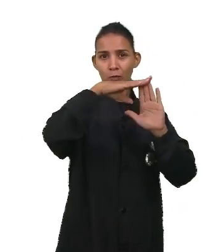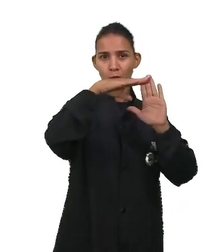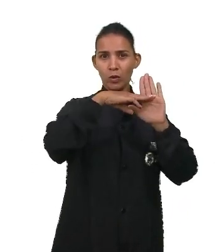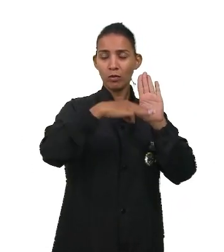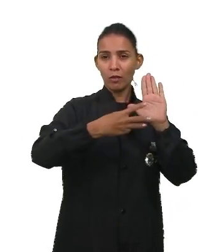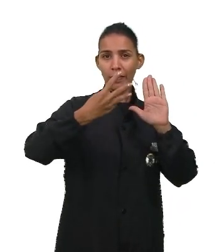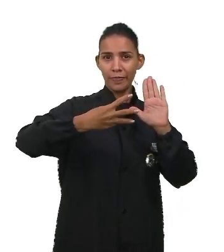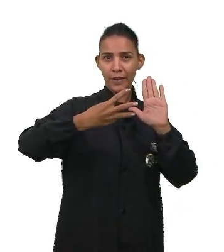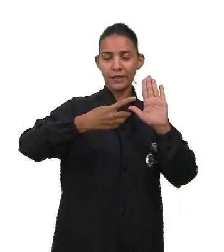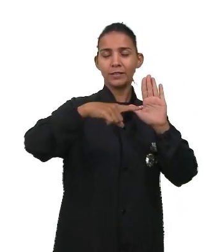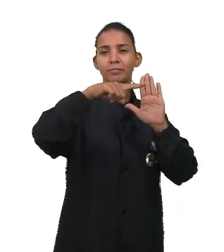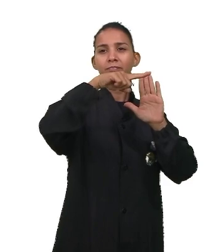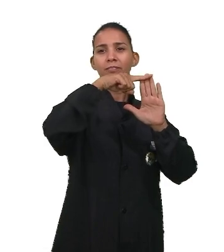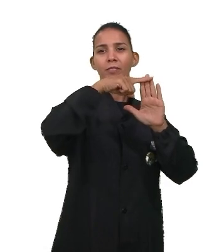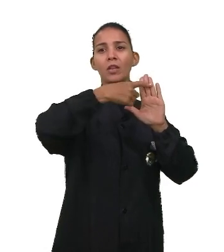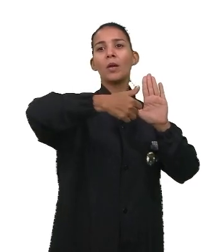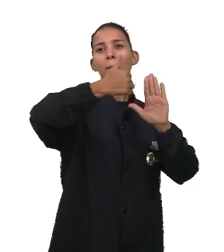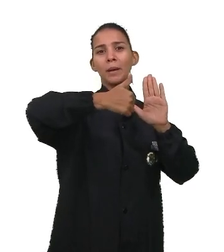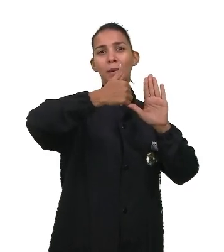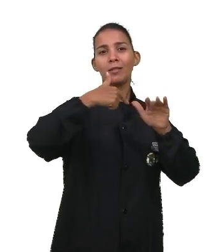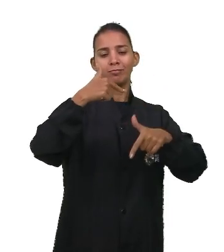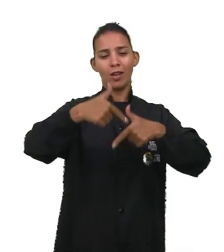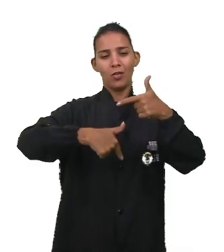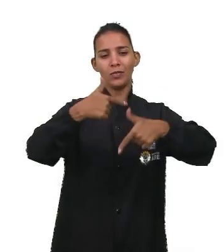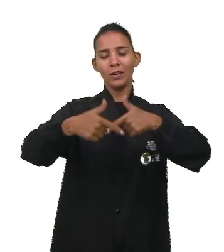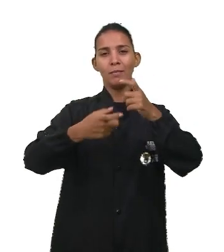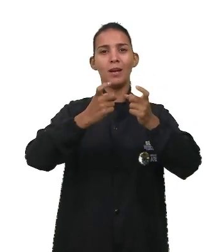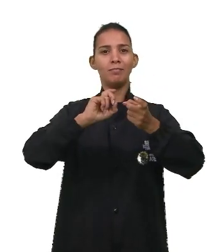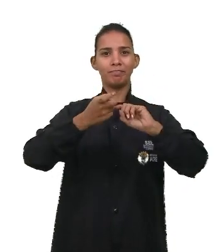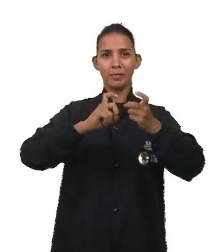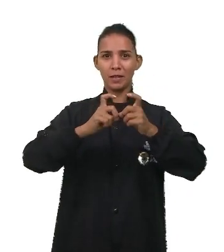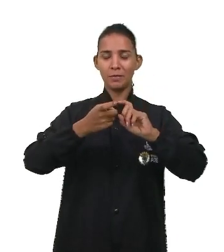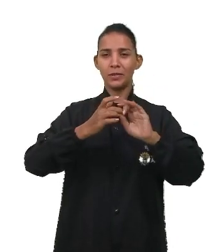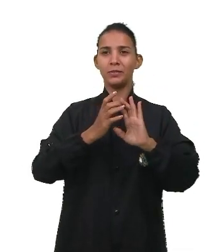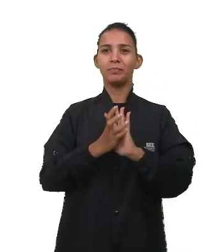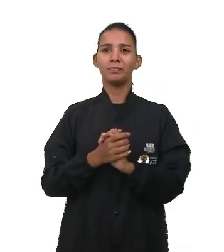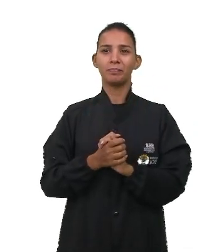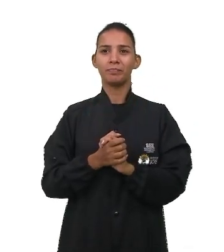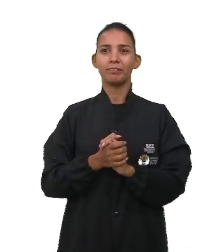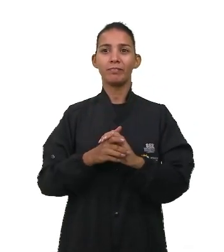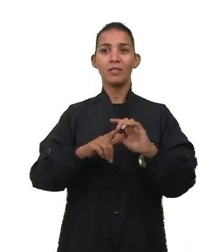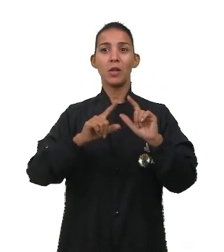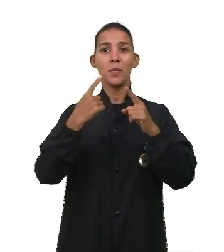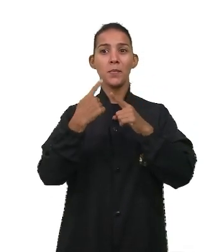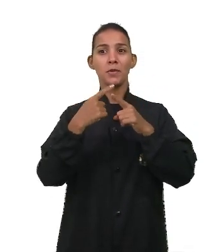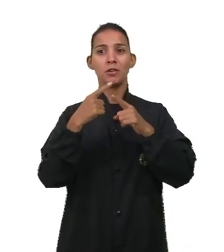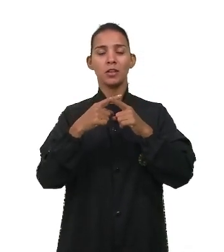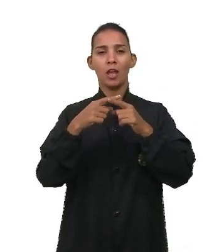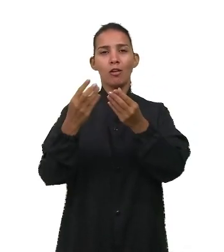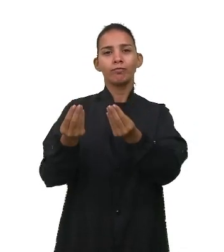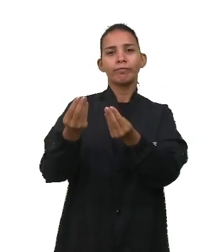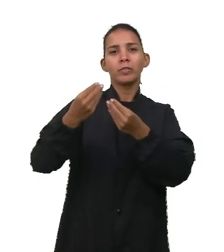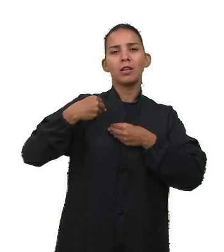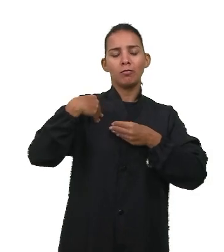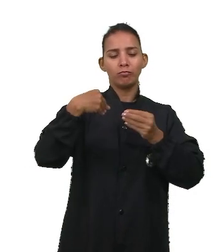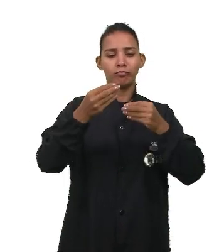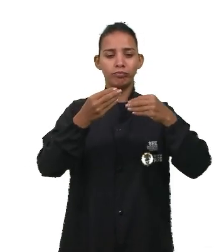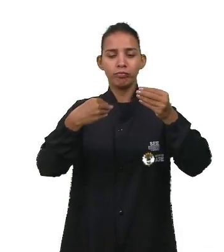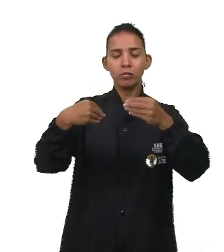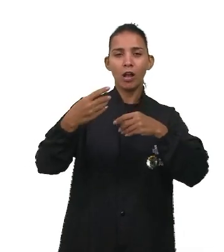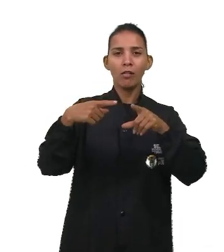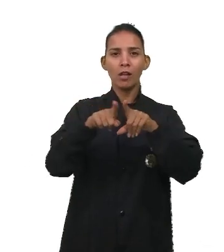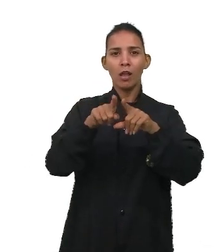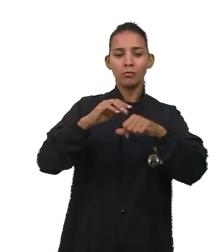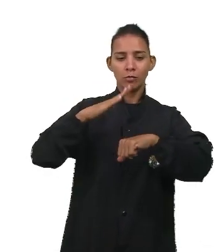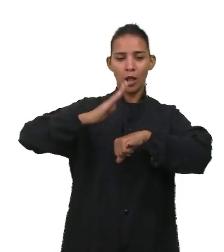1, nós temos o trabalho remoto, que oferece flexibilidade e autonomia, permitindo que os